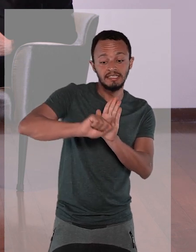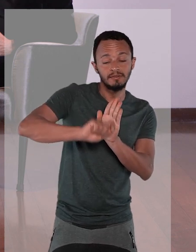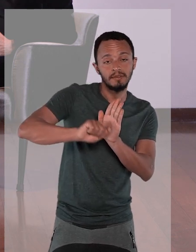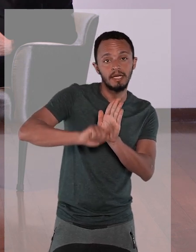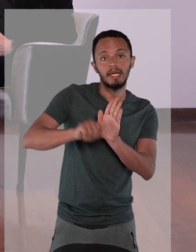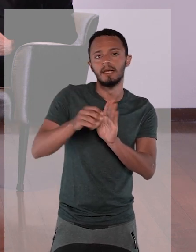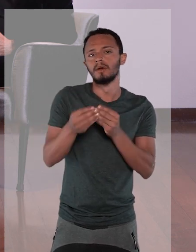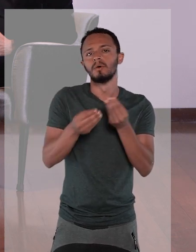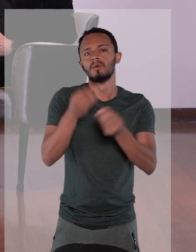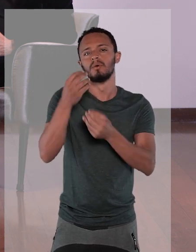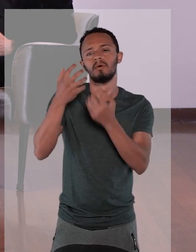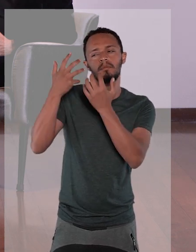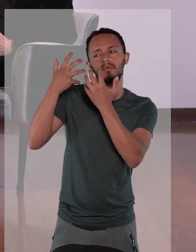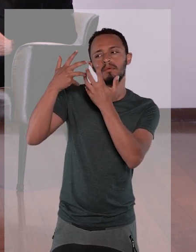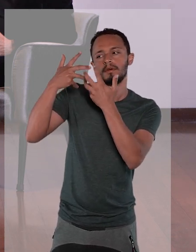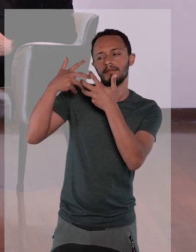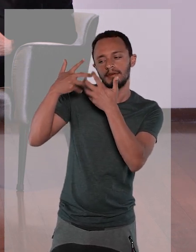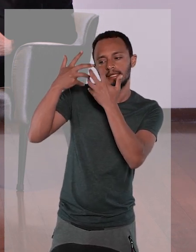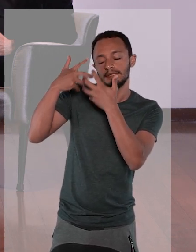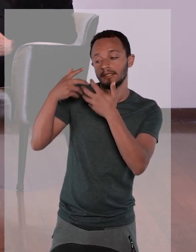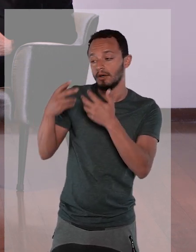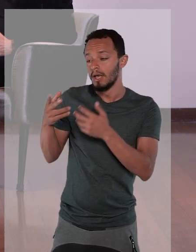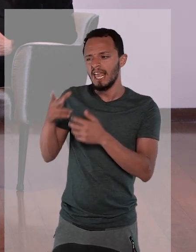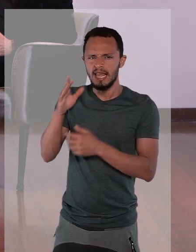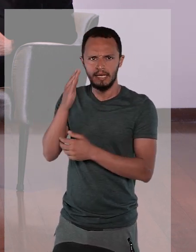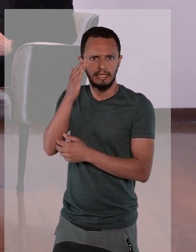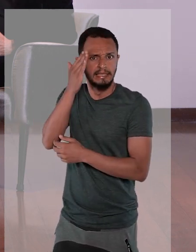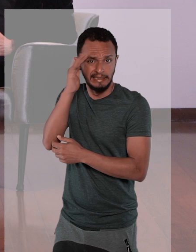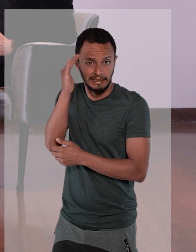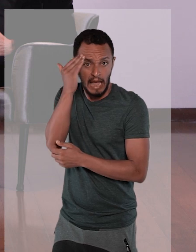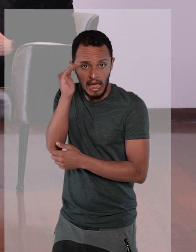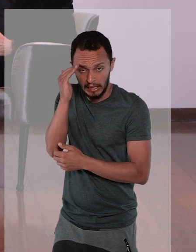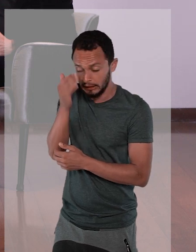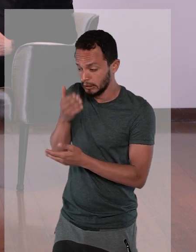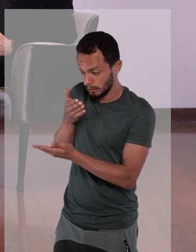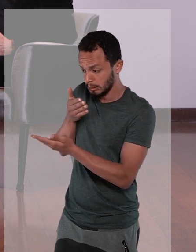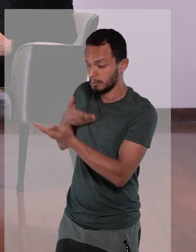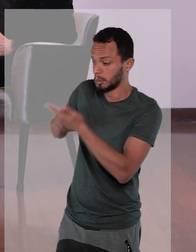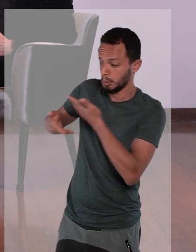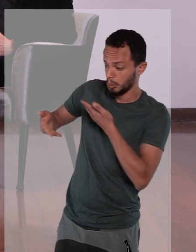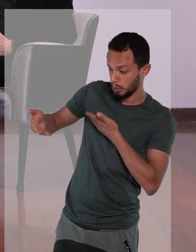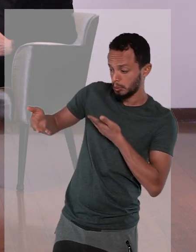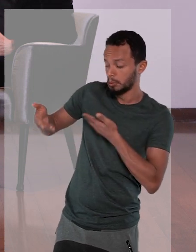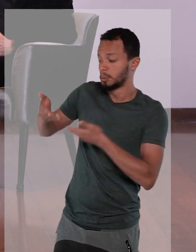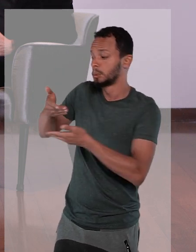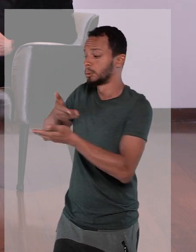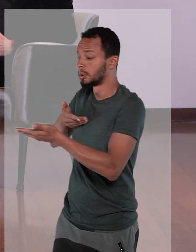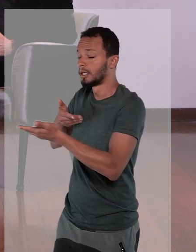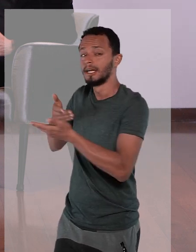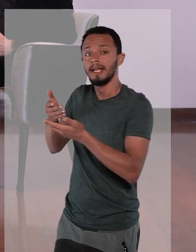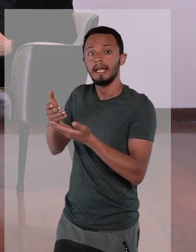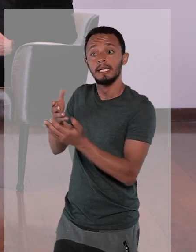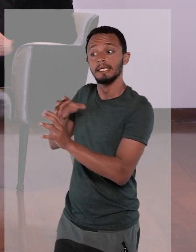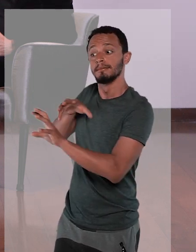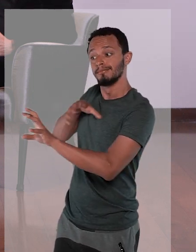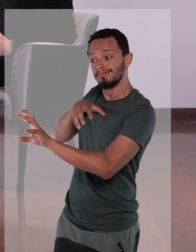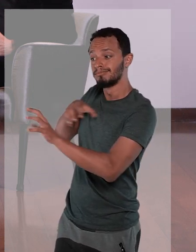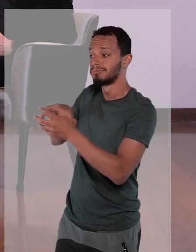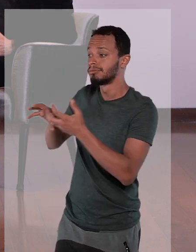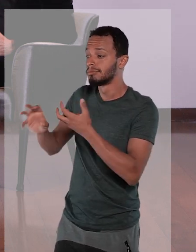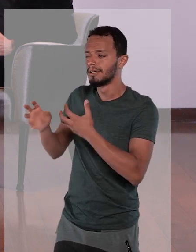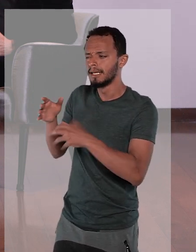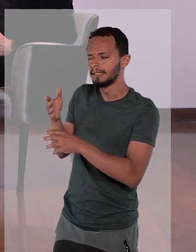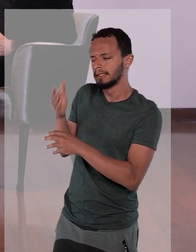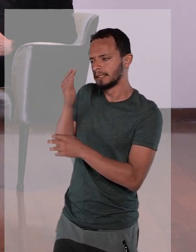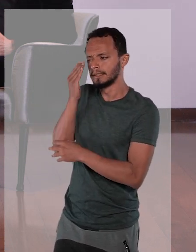reflexões, porque eu leio o Carlos, ele me lê, né, acabo de saber que é meu leitor, para minha honra, né? E eu queria muito agradecer, Afonso,